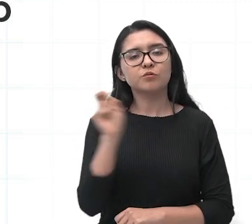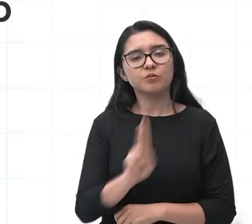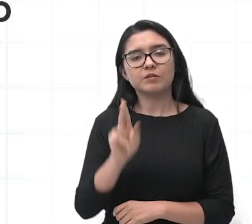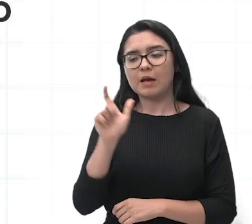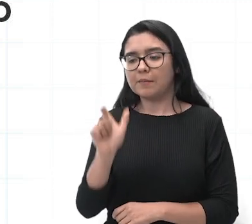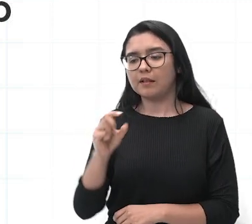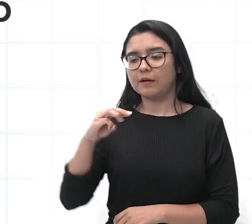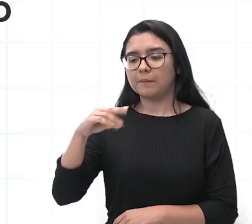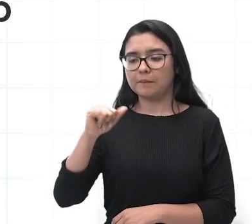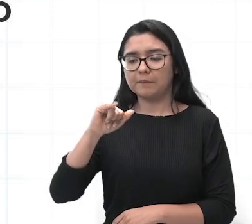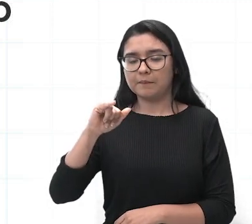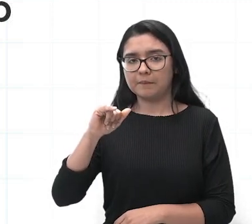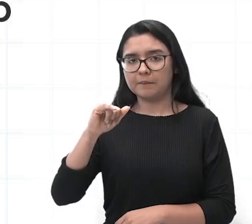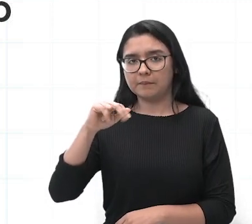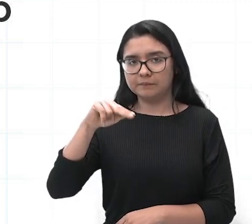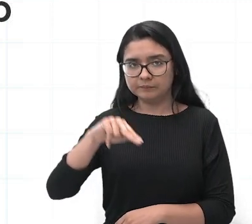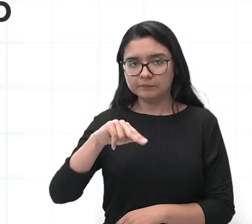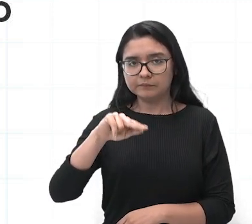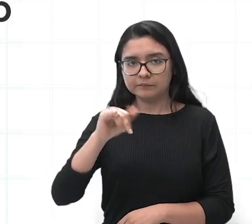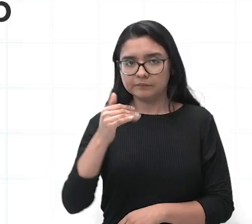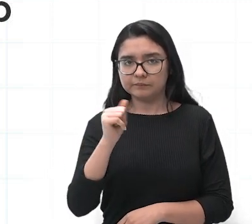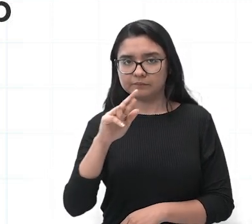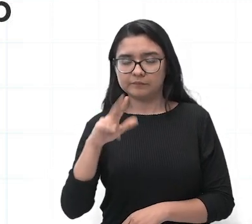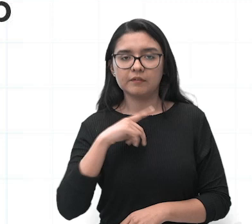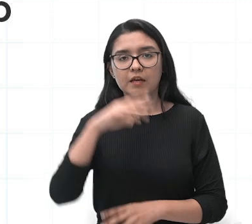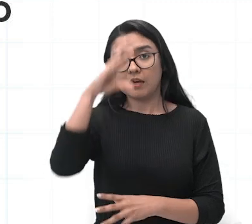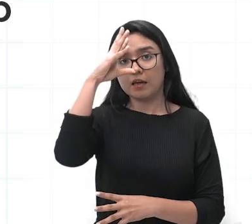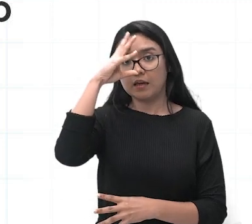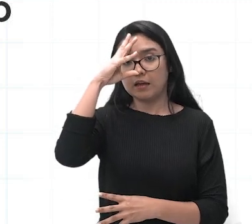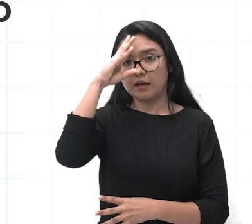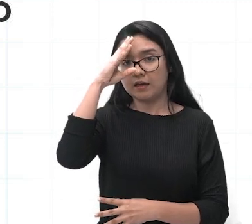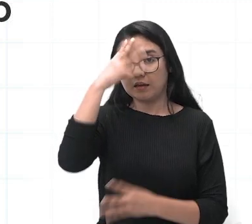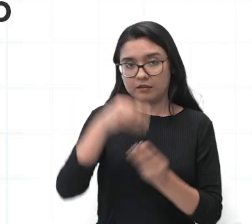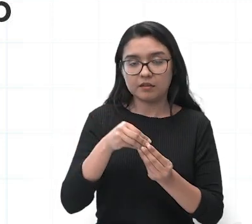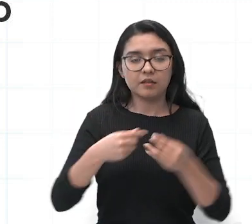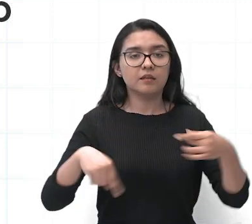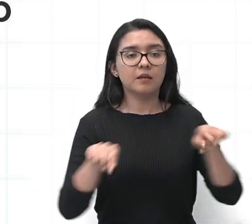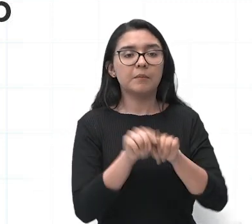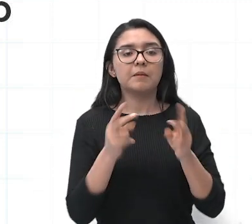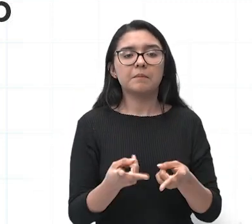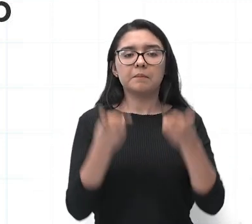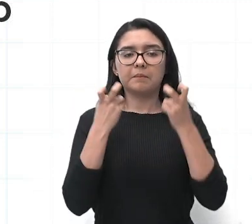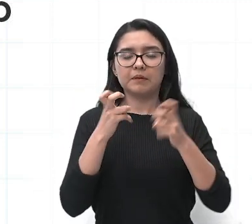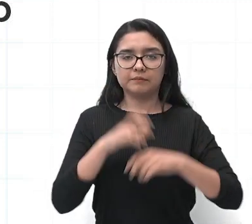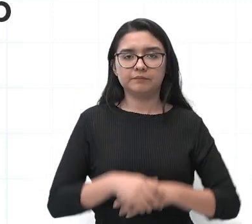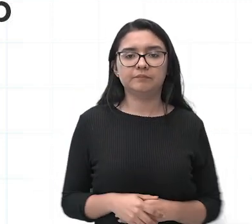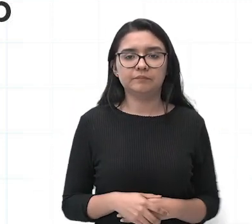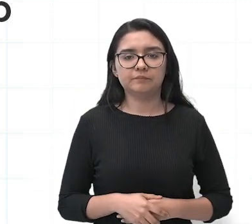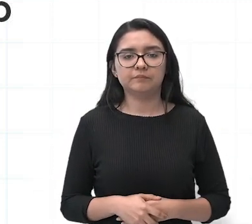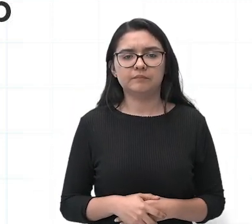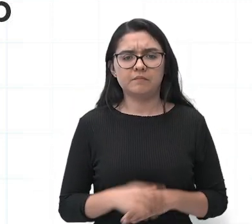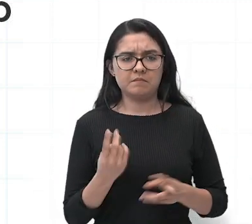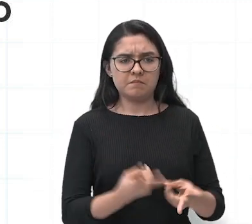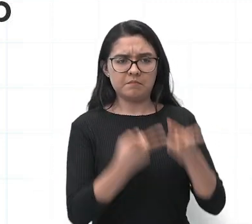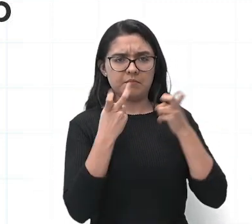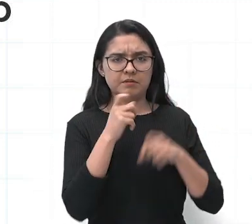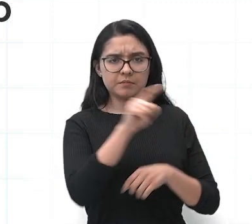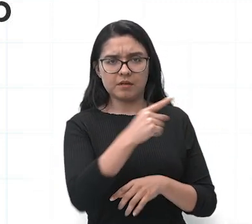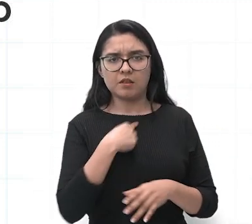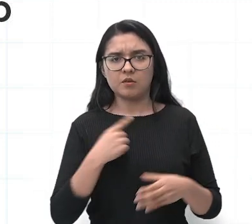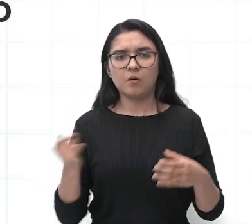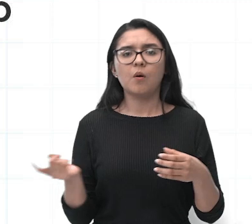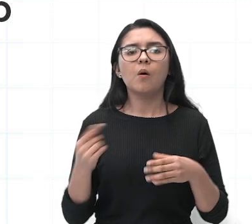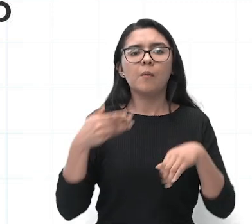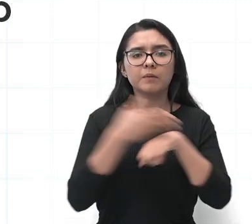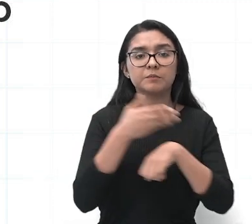É entender ou perceber. Exemplo. Manjou o migué dela para não participar da